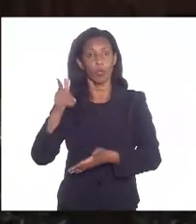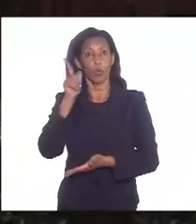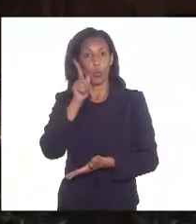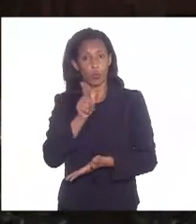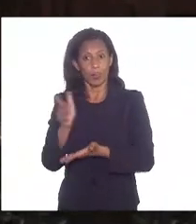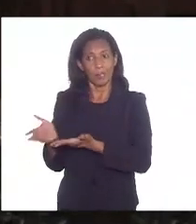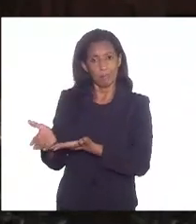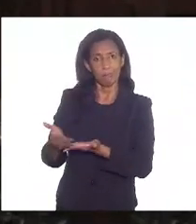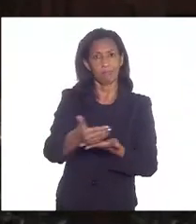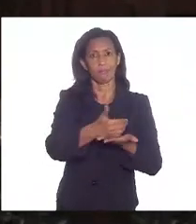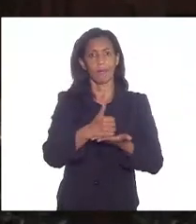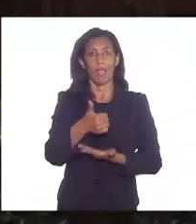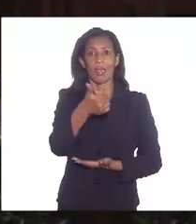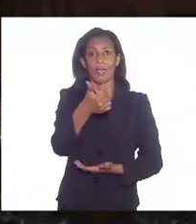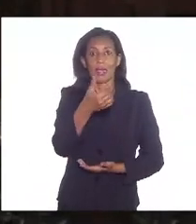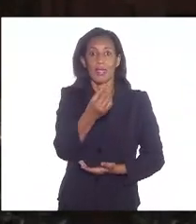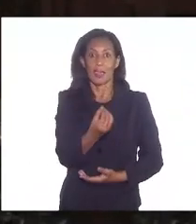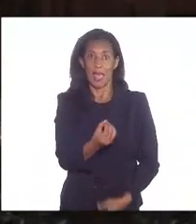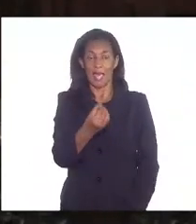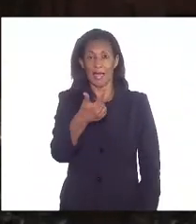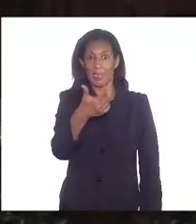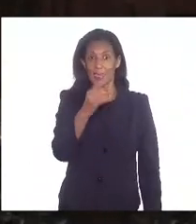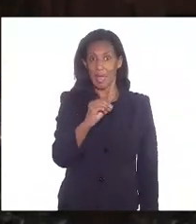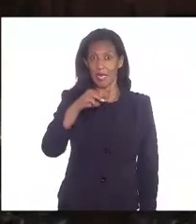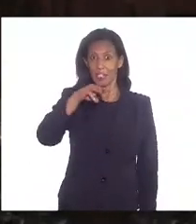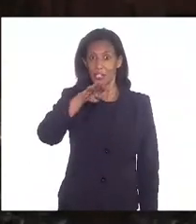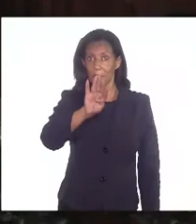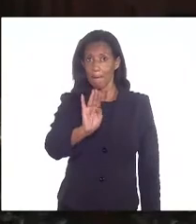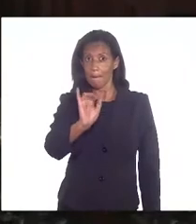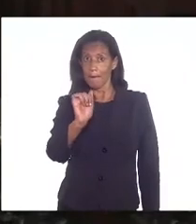recuperar 10 bilhões de reais